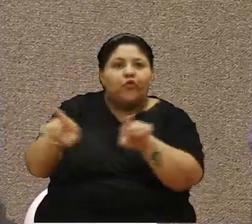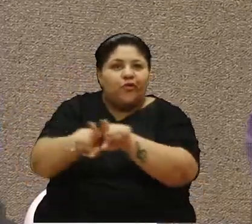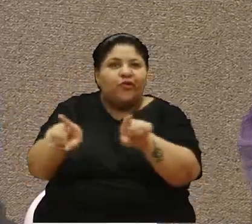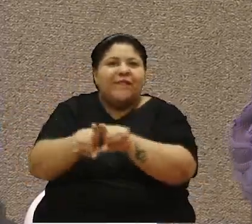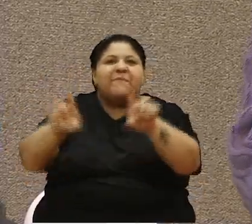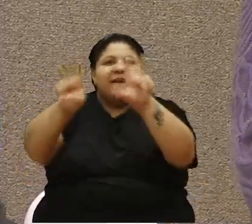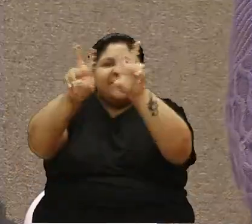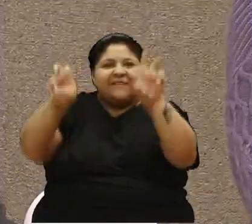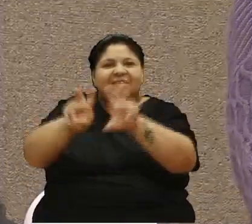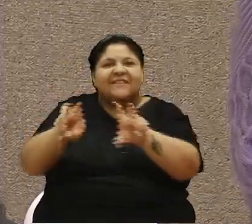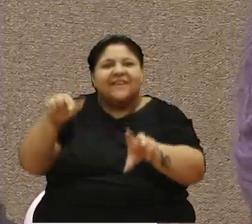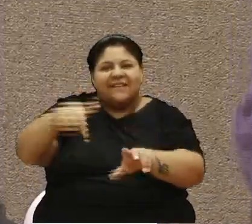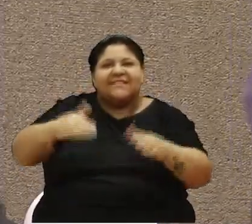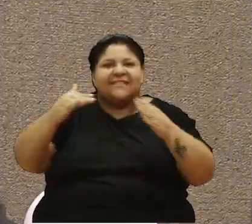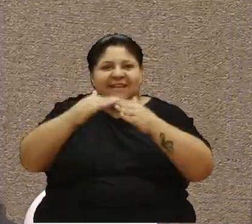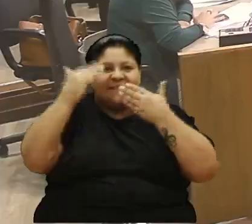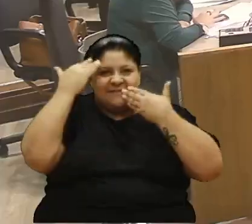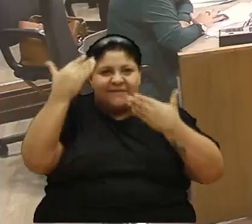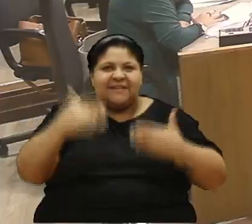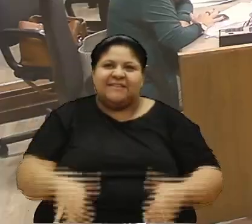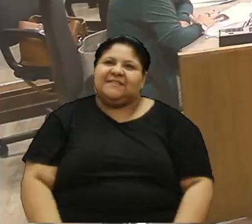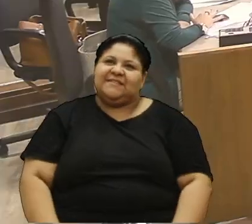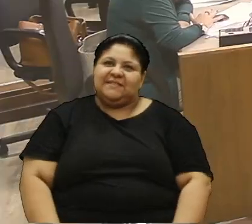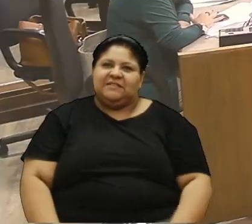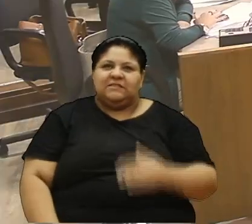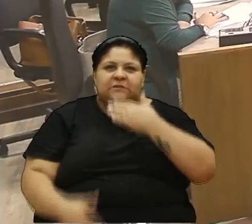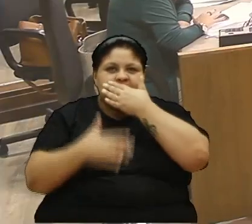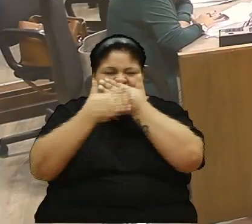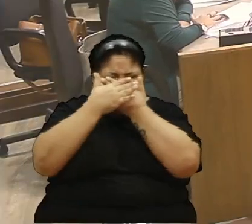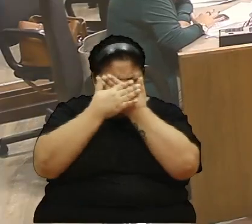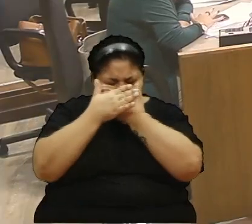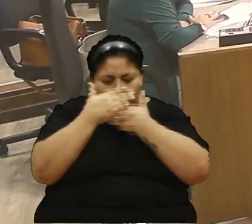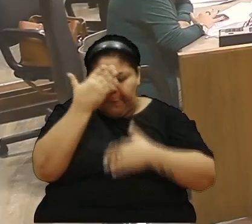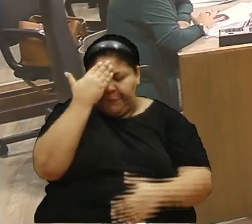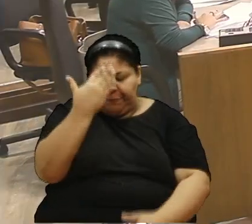pauta nessa casa. Obrigada. Obrigado, vereadora Marisol Santos. Com a palavra